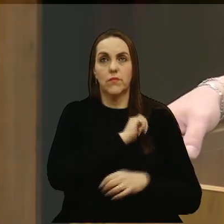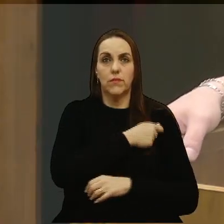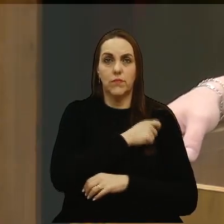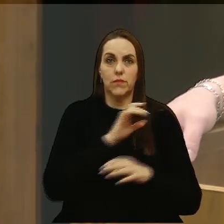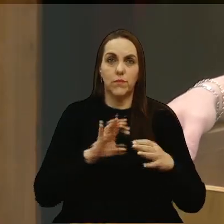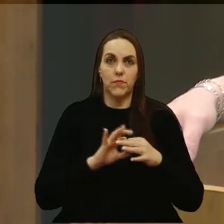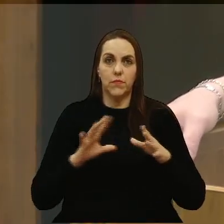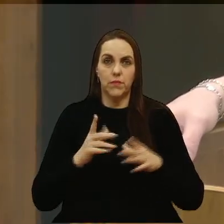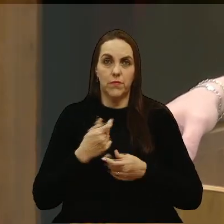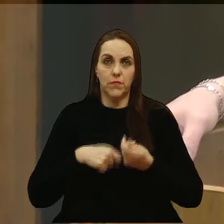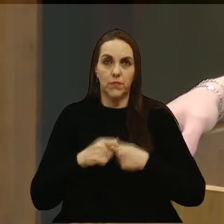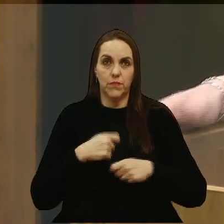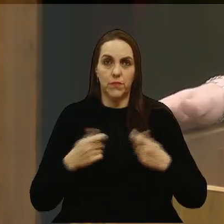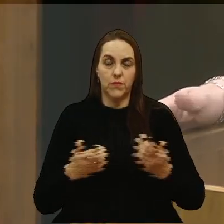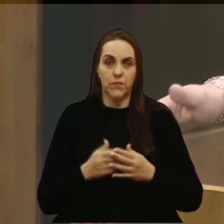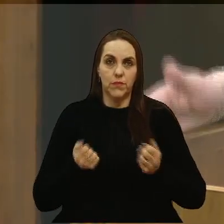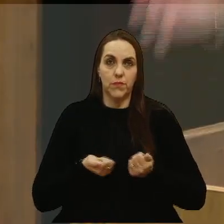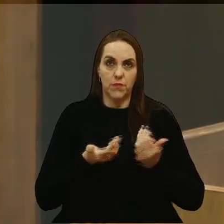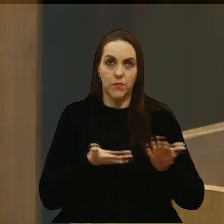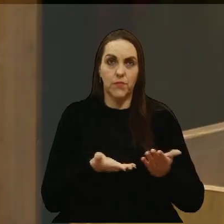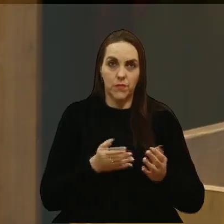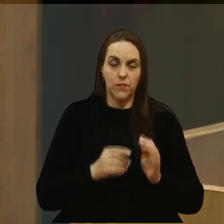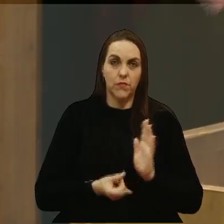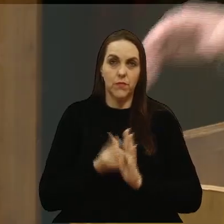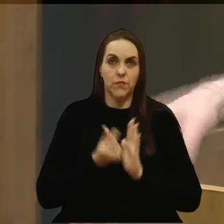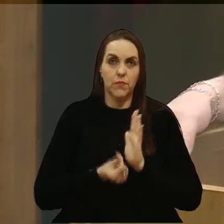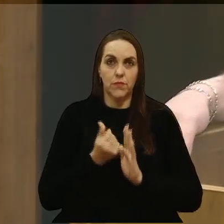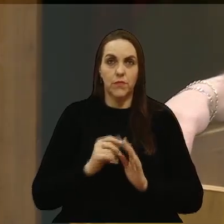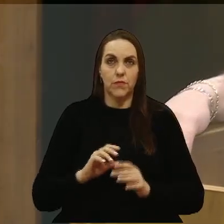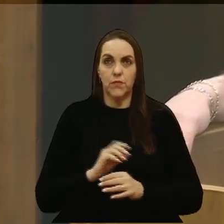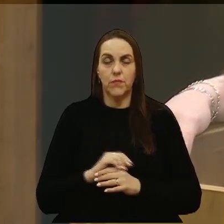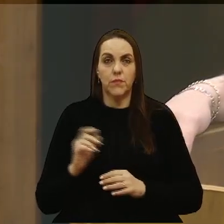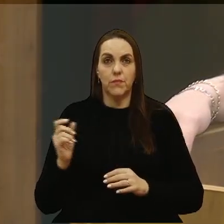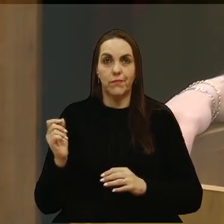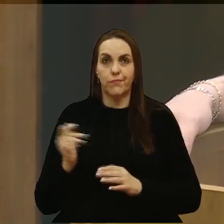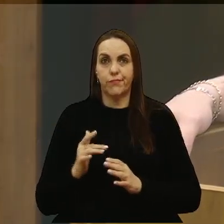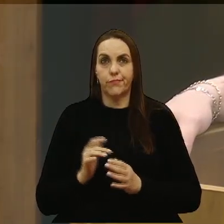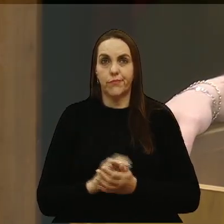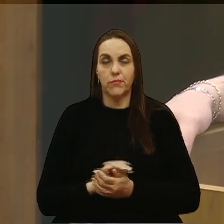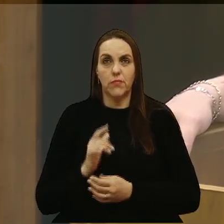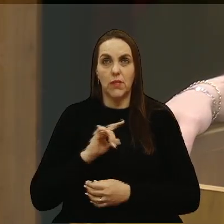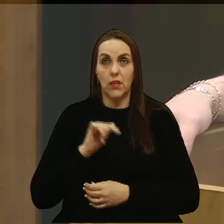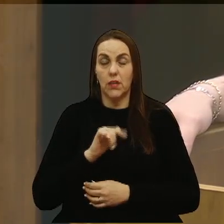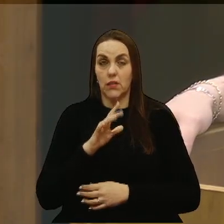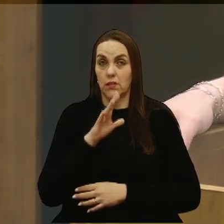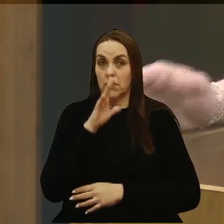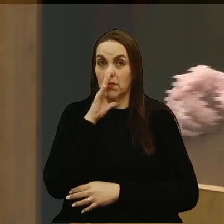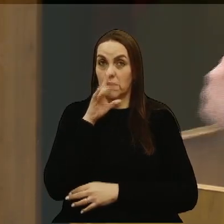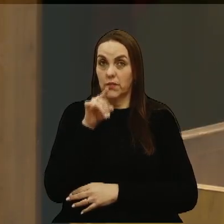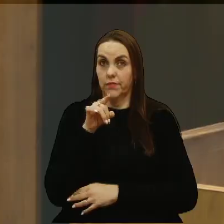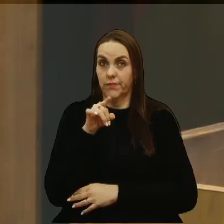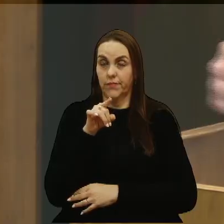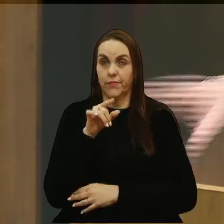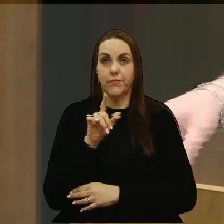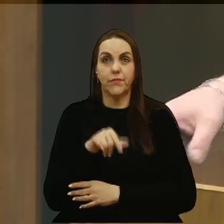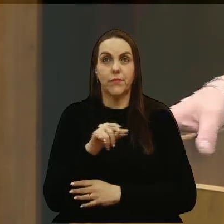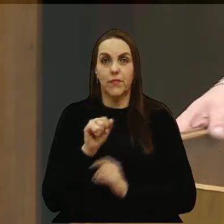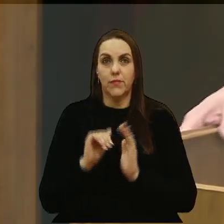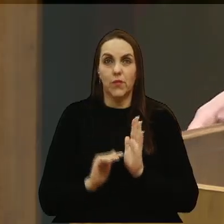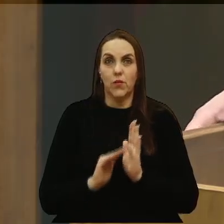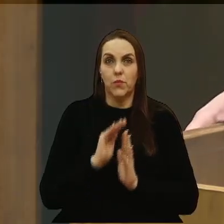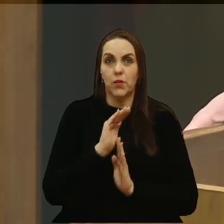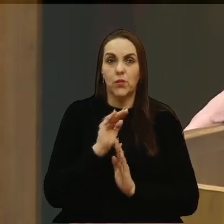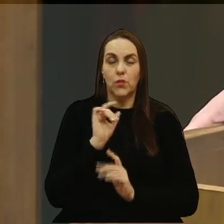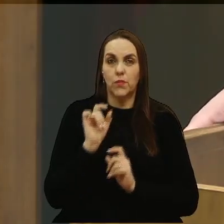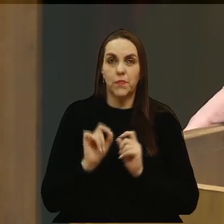econômica, entrega um orçamento furado. E pasmem, senhores, aumentou, adivinha o